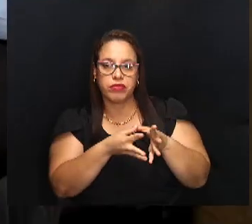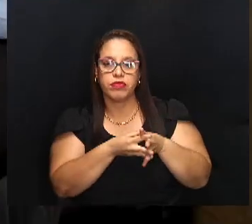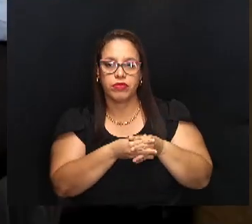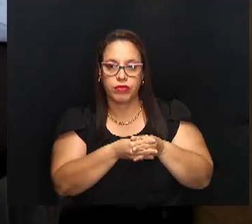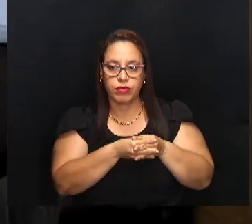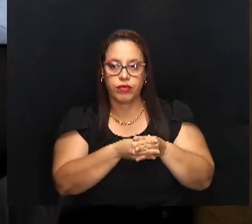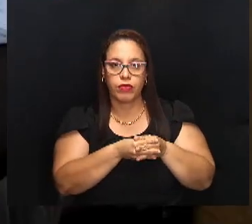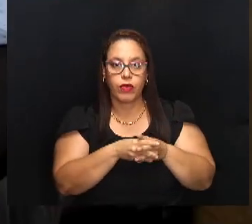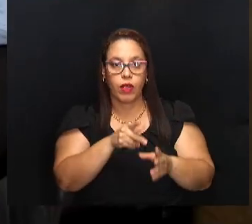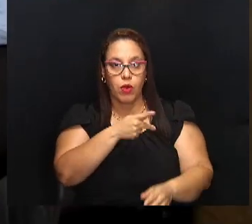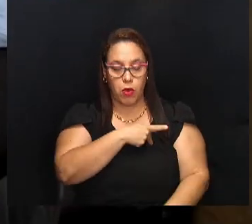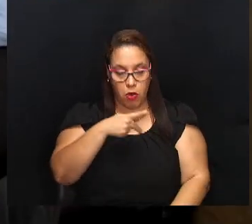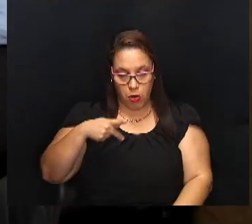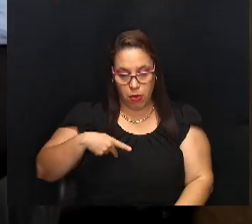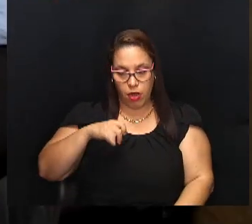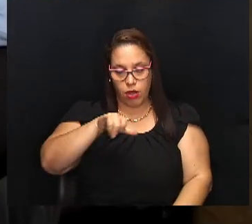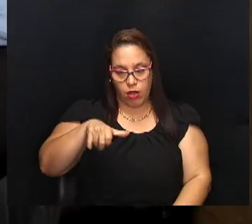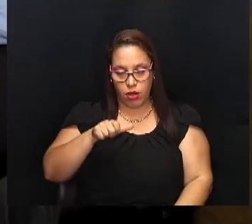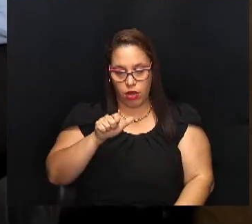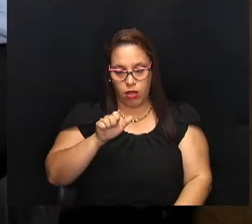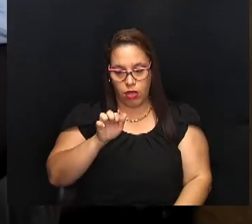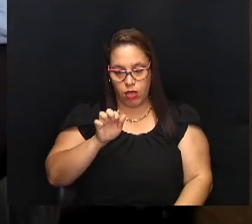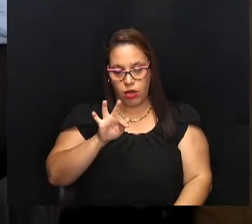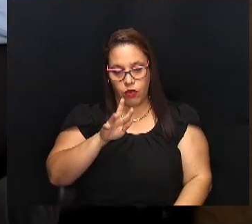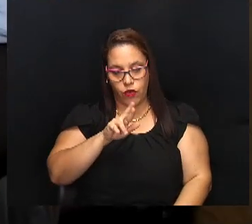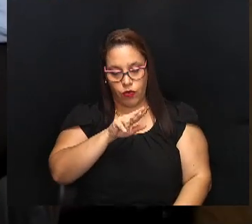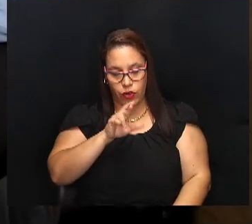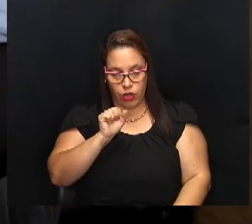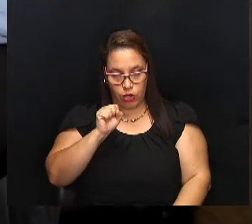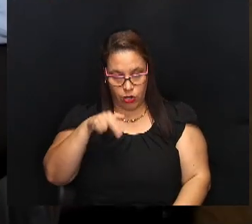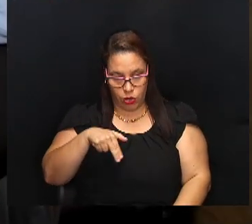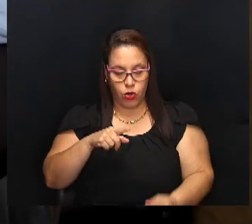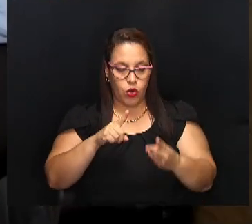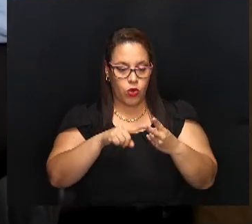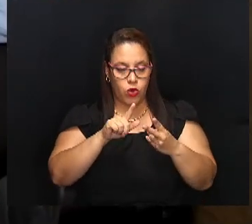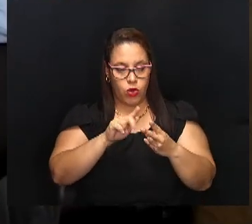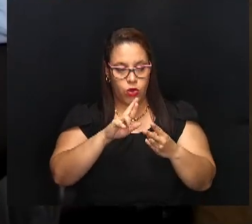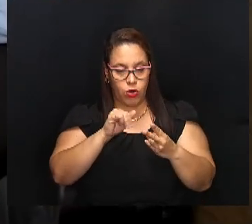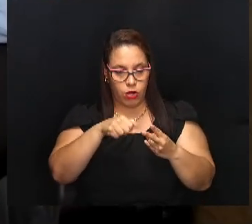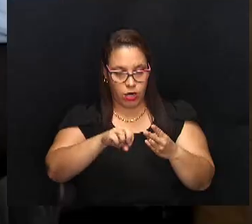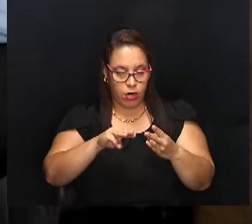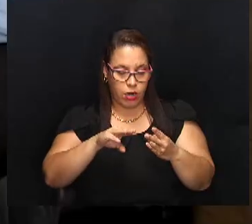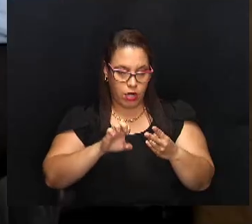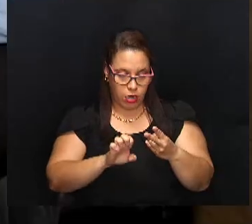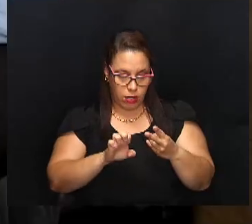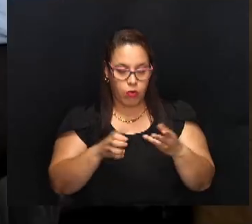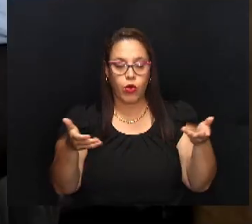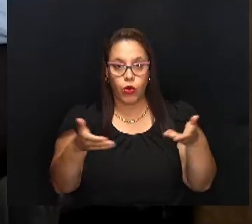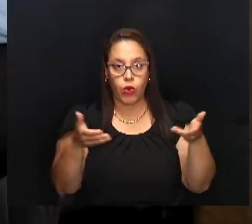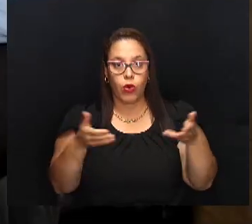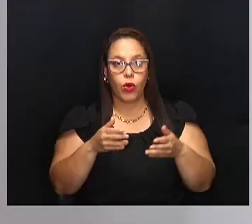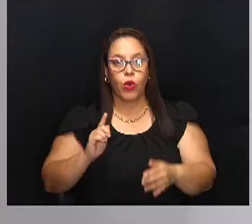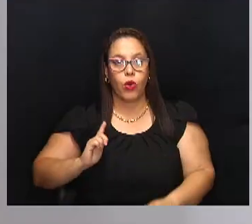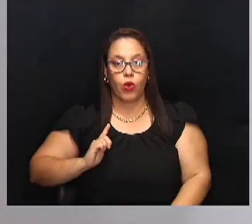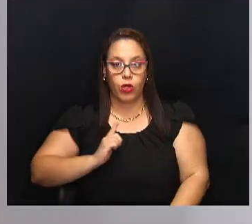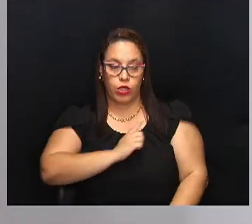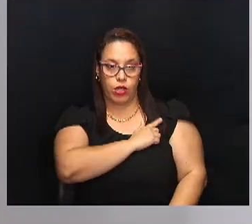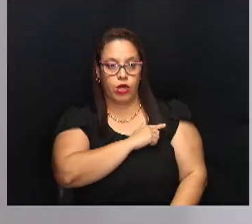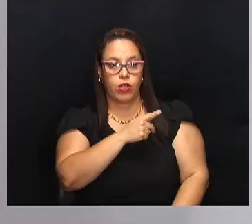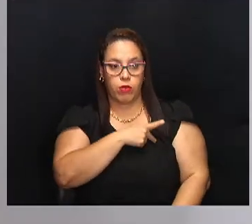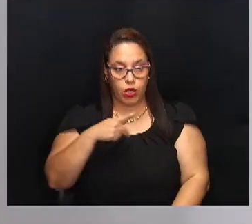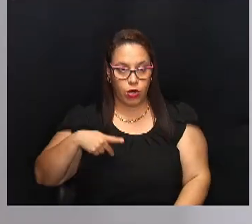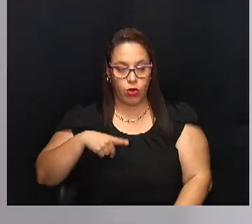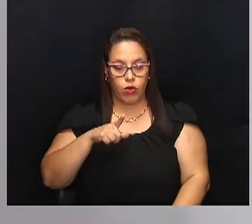o pastor Jefferson, né? O Guilherme, o Jefferson, né? Que hoje é genro do pastor Luiz. E